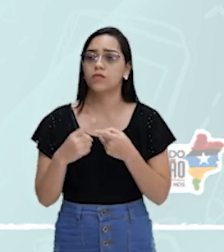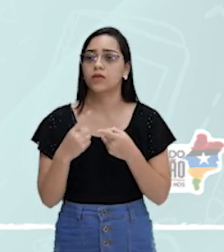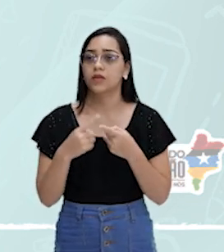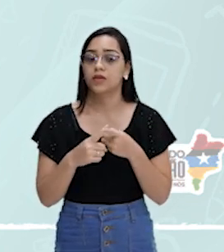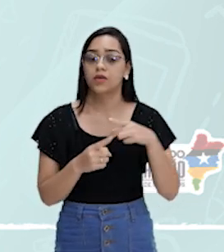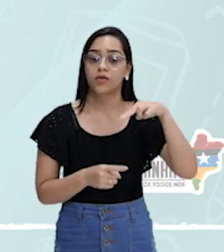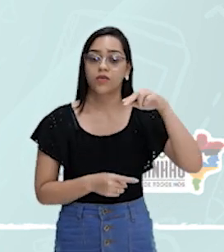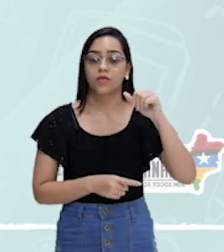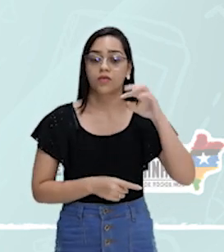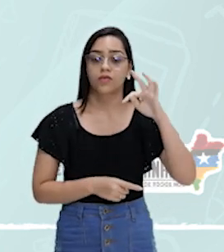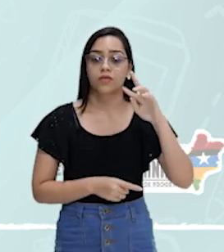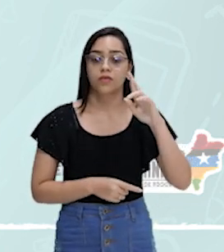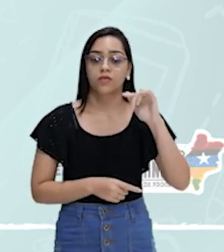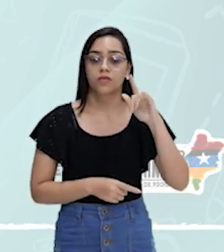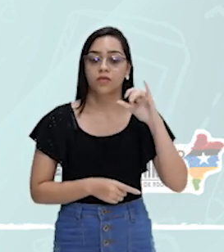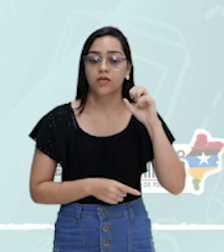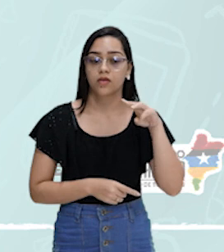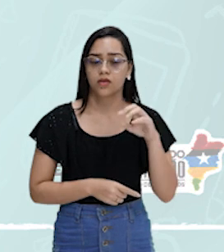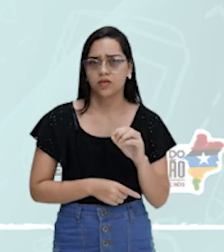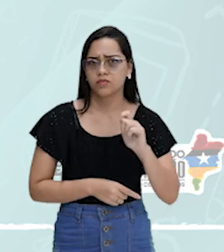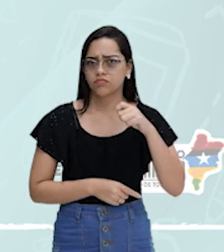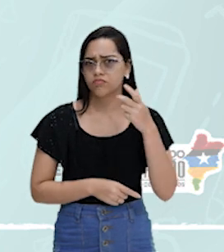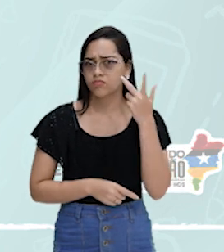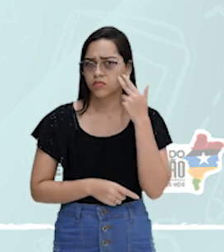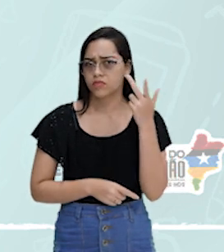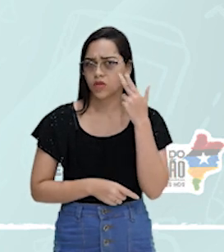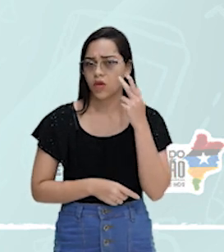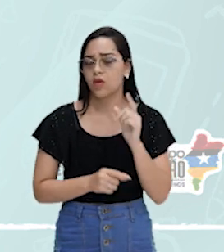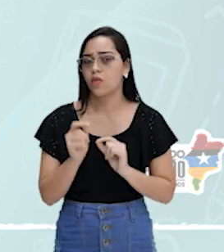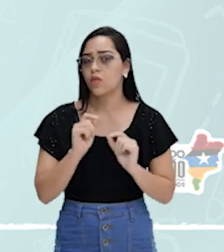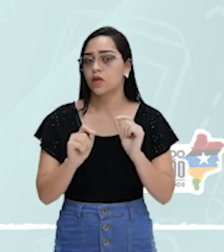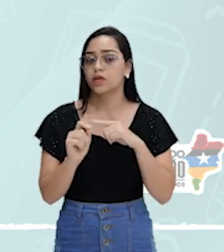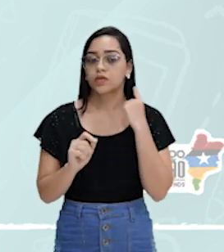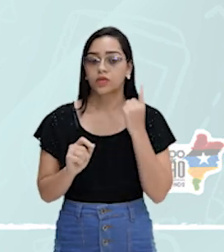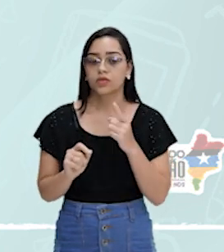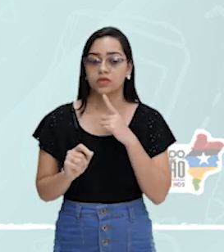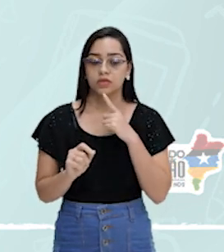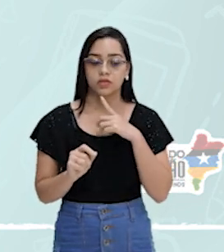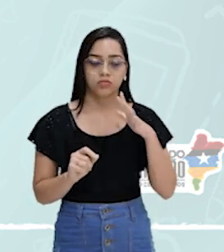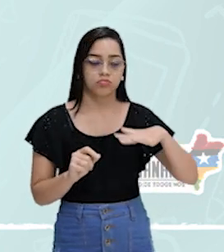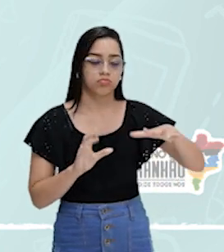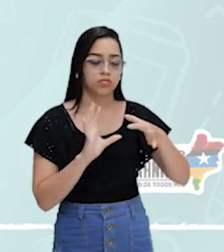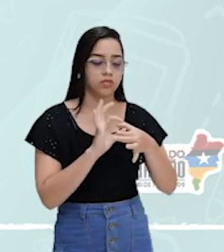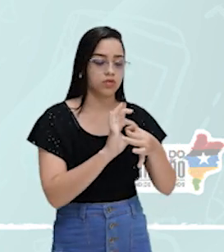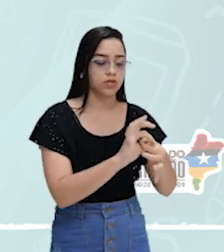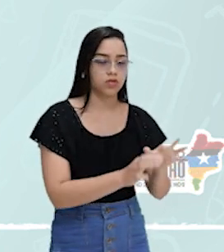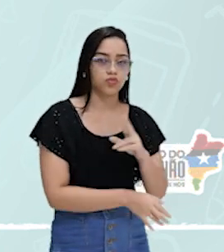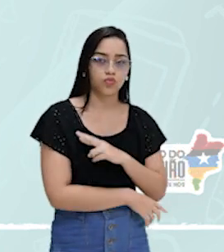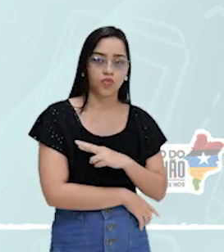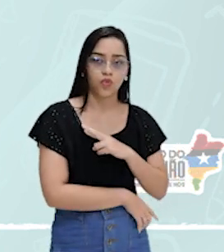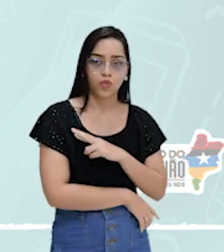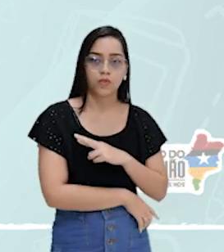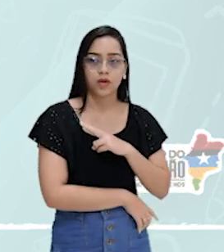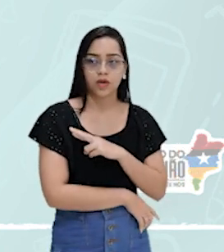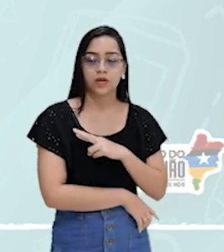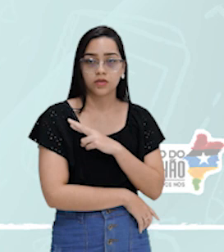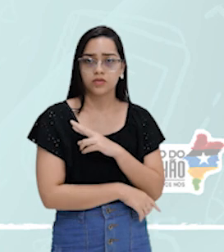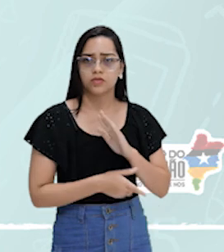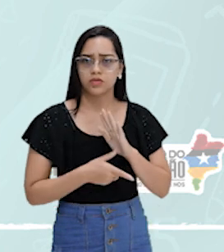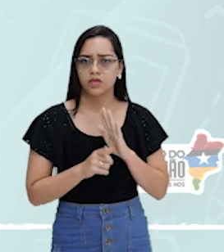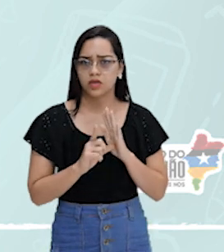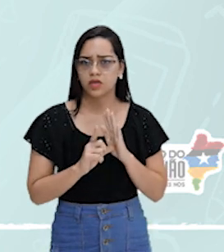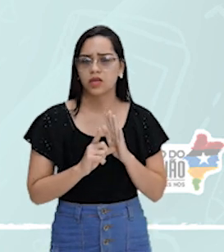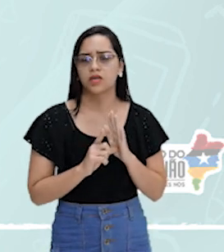o naturalismo, não está dizendo vem de natural, né? Nós estamos saindo de um contexto romântico, um pouquinho antes, né,